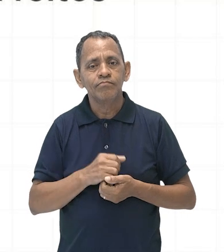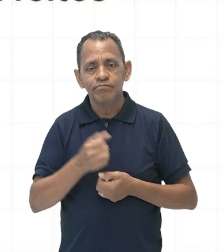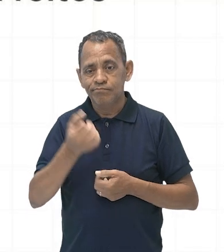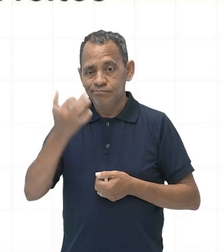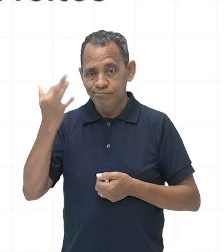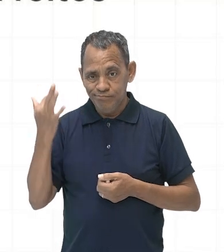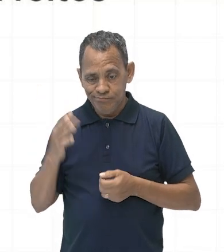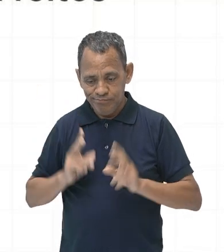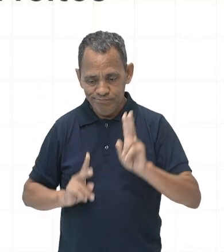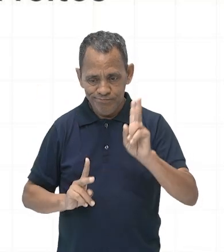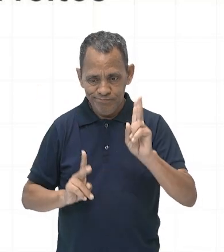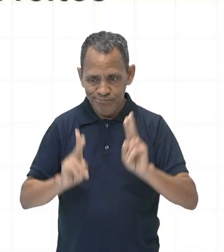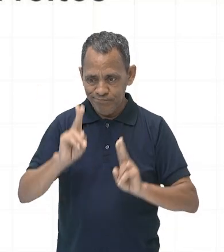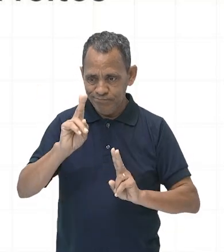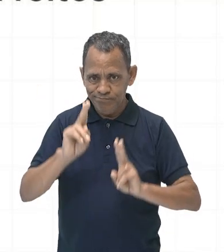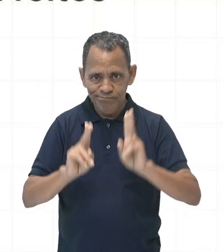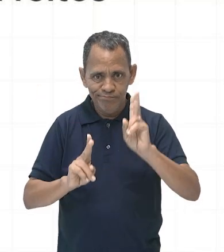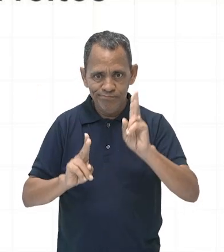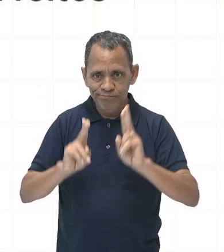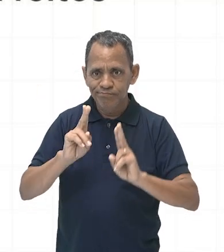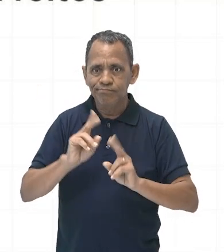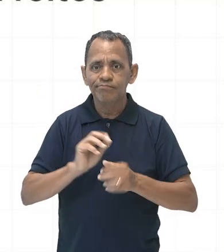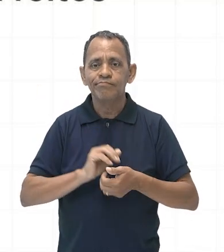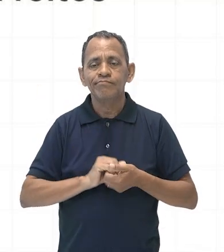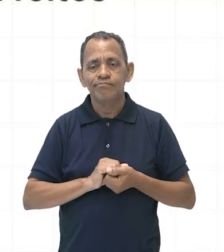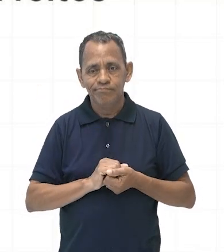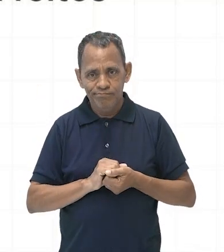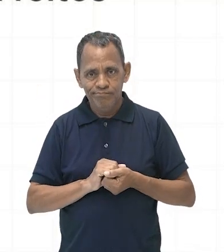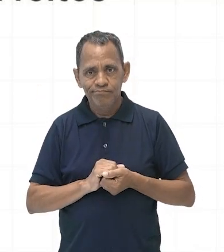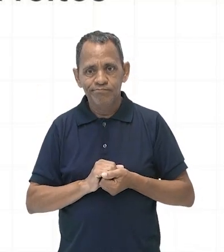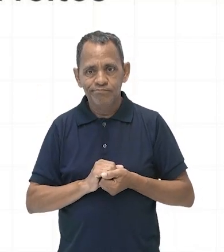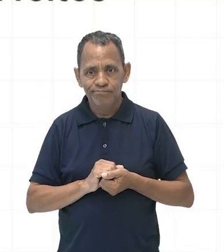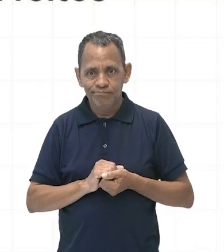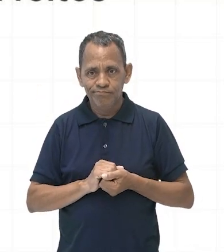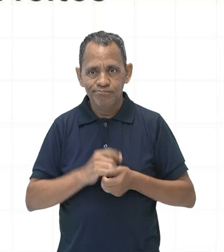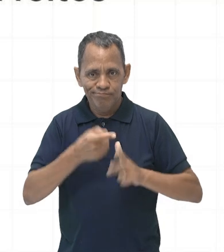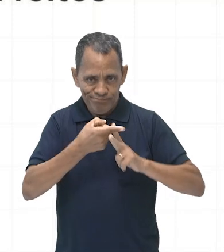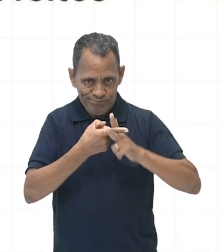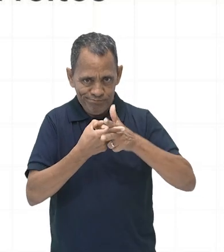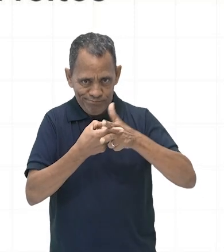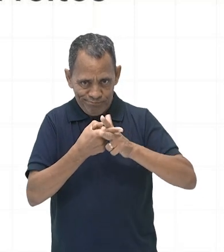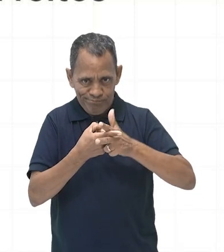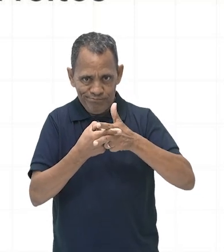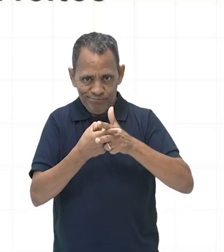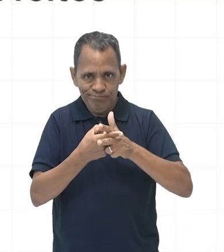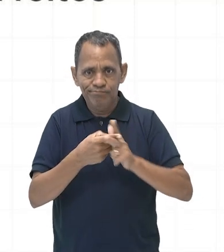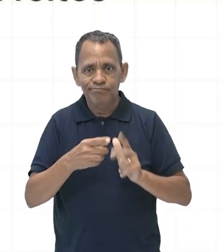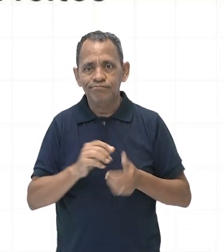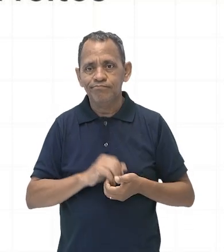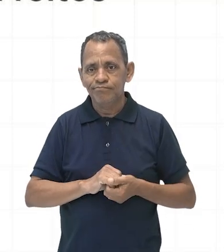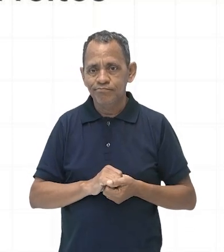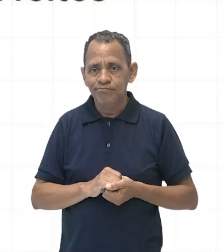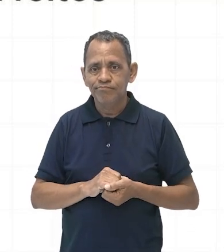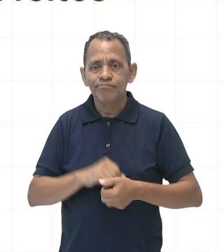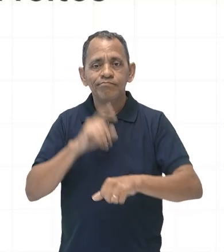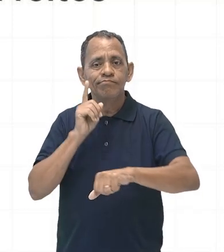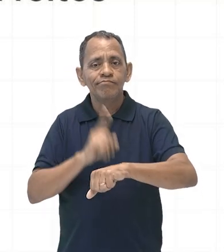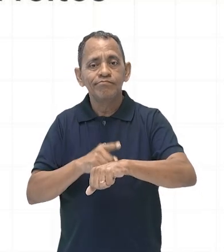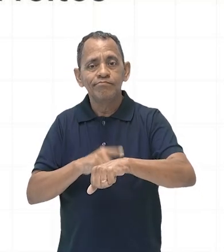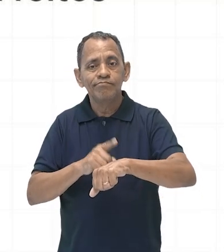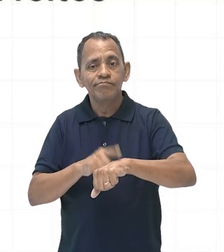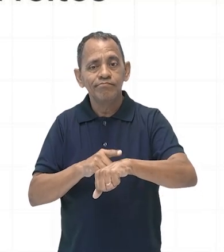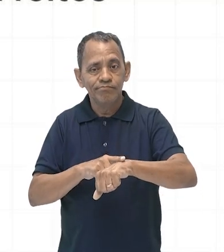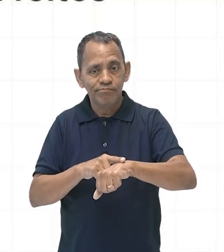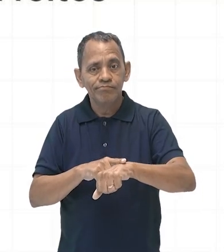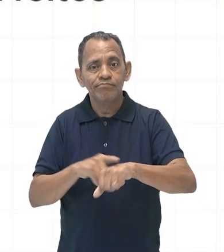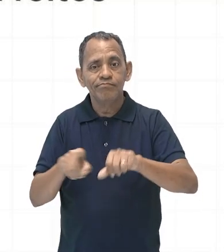quantidade de cortes, né? A quantidade de cortes na edição, beleza? E o tempo,